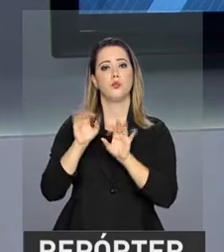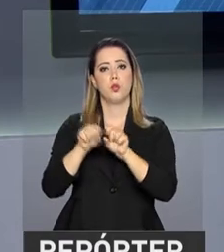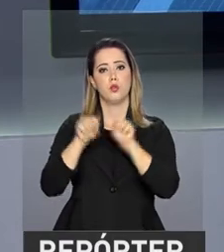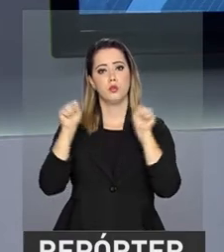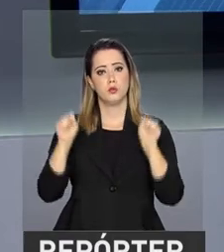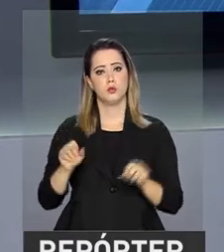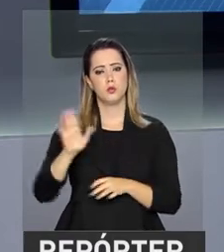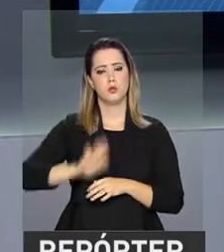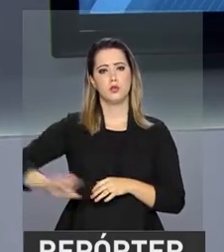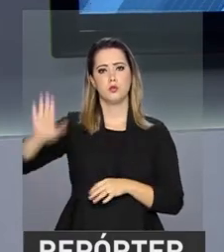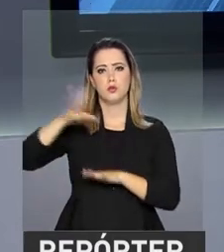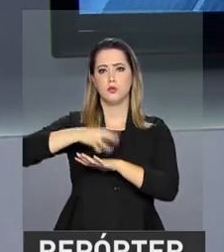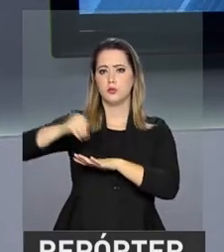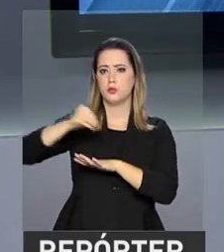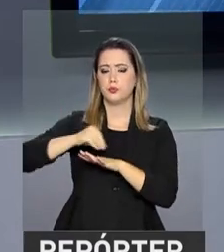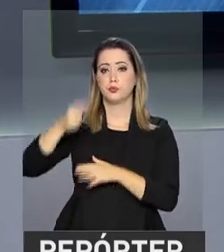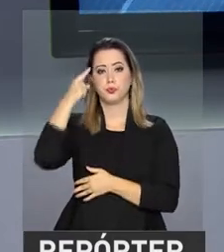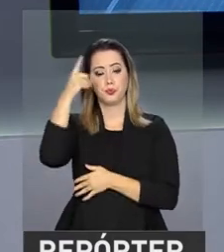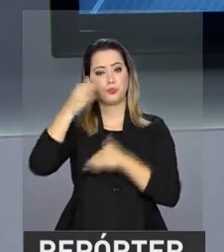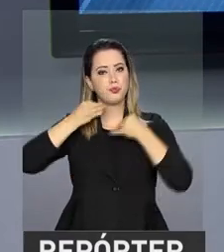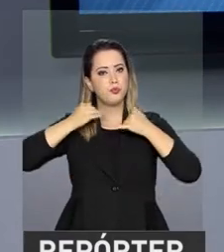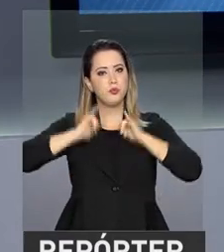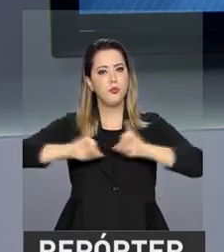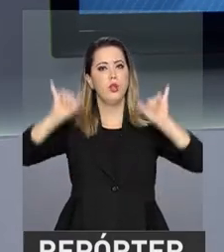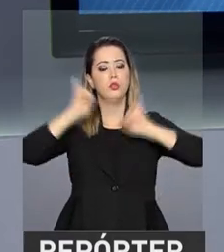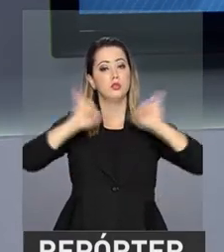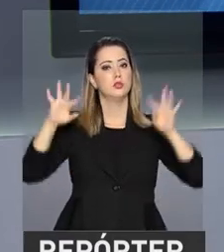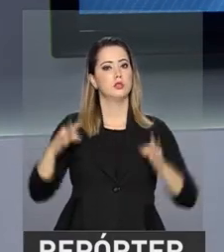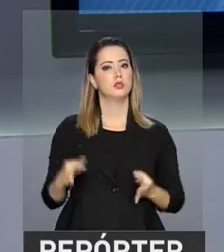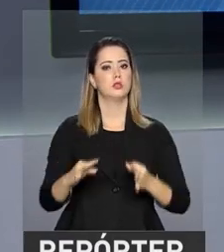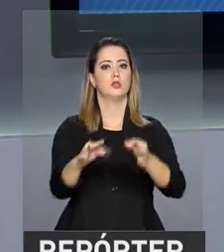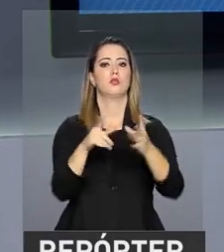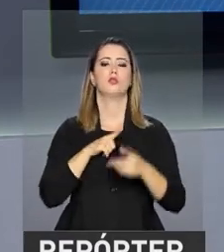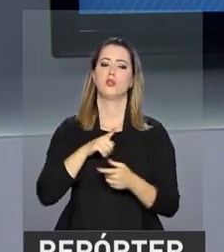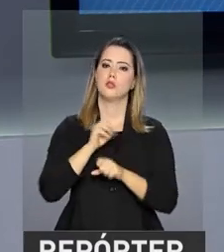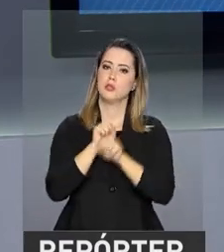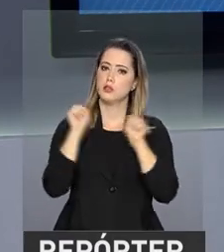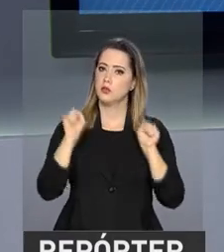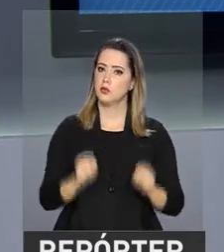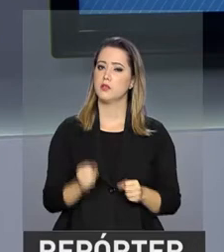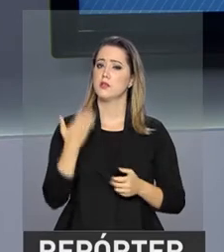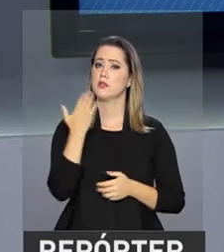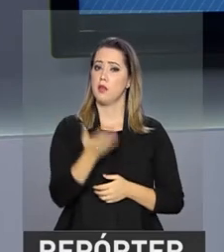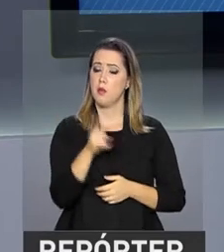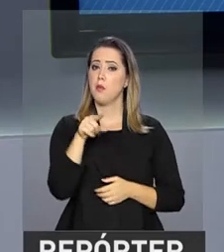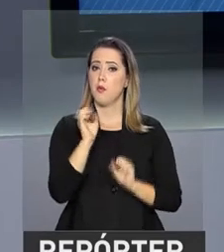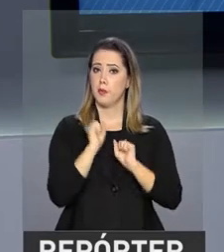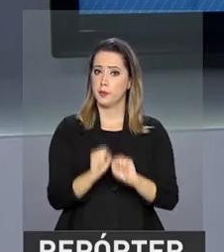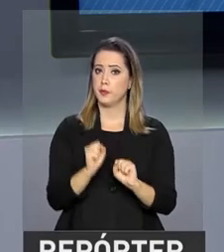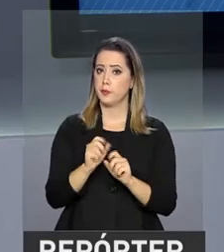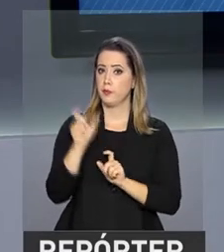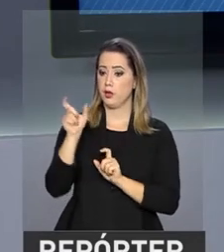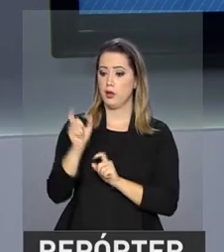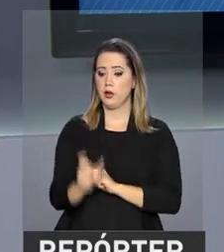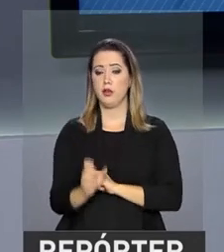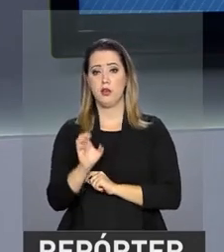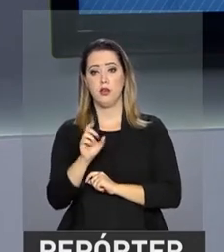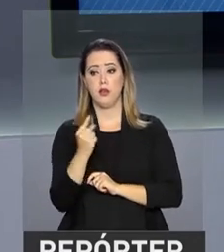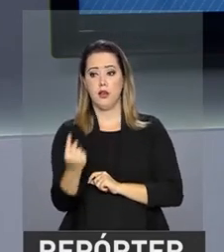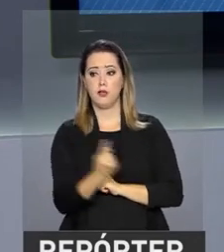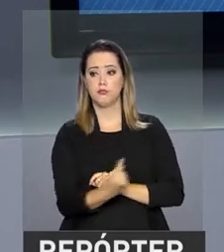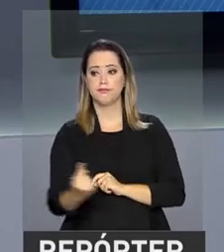idéia é divulgar as soluções de tecnologia que estão disponíveis no sistema essas tecnologias permitem que os estados tenham